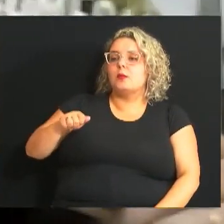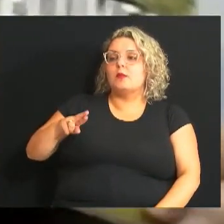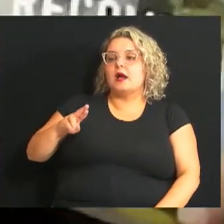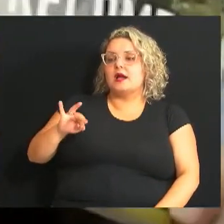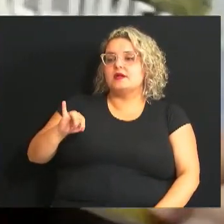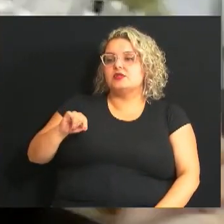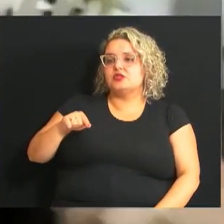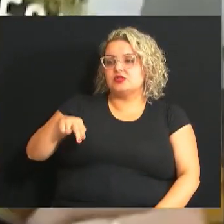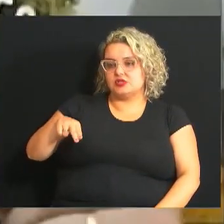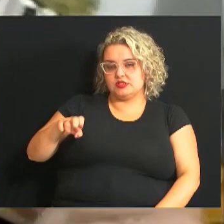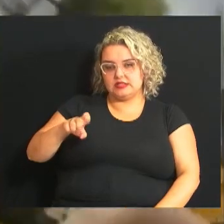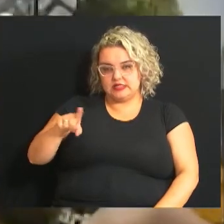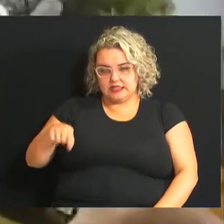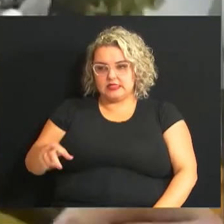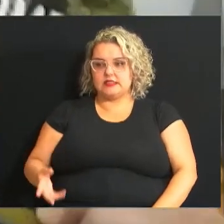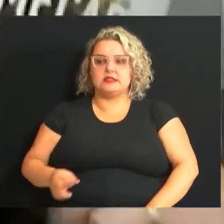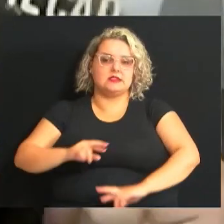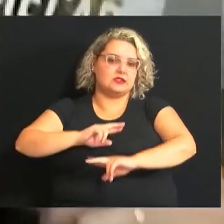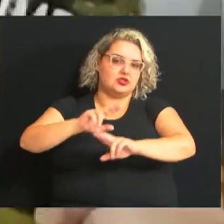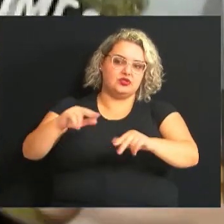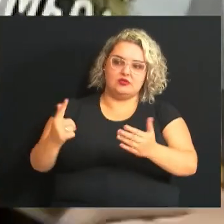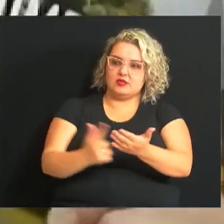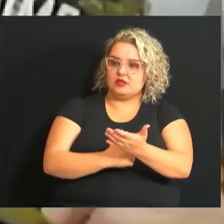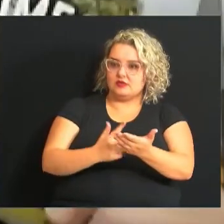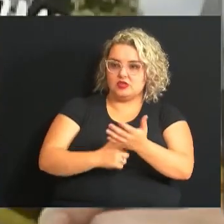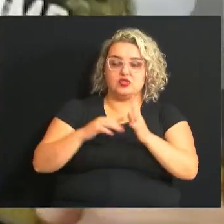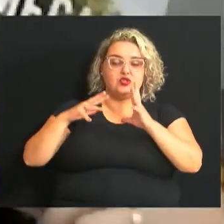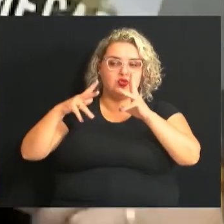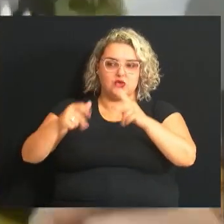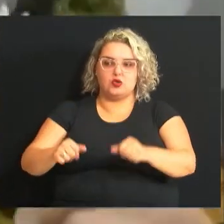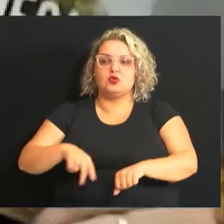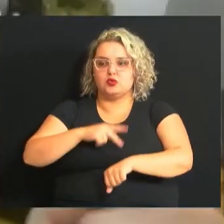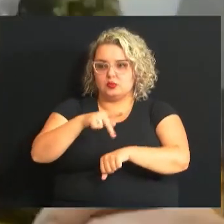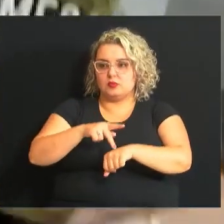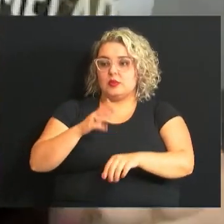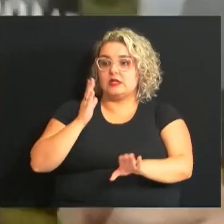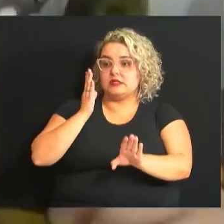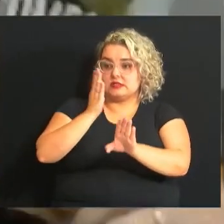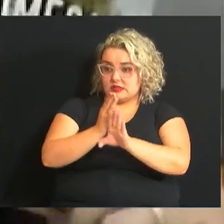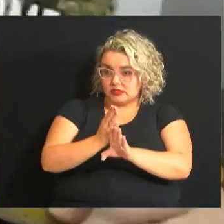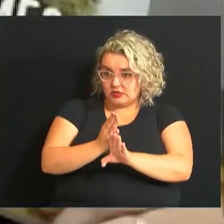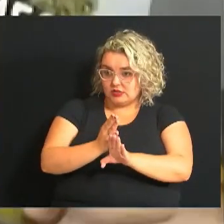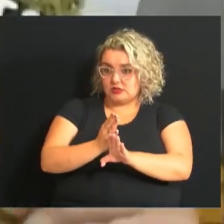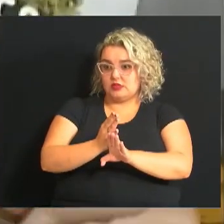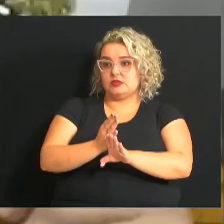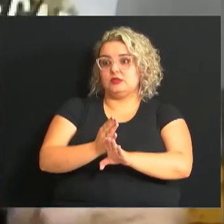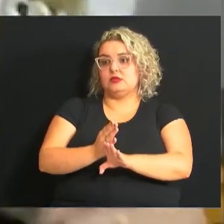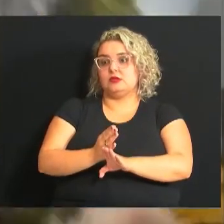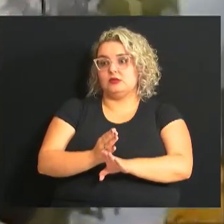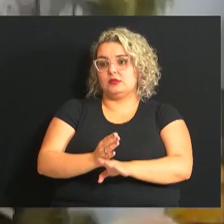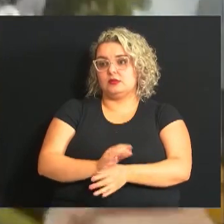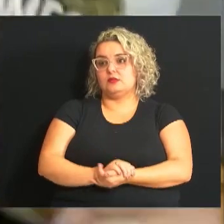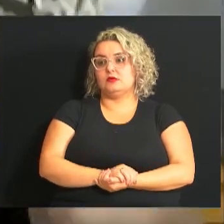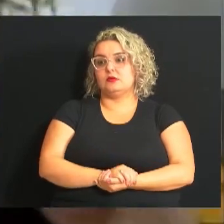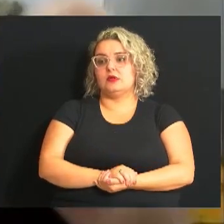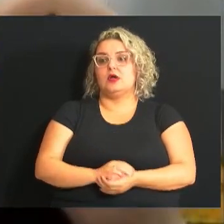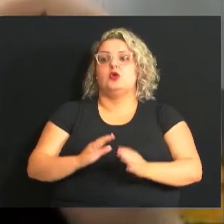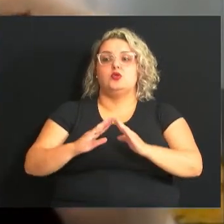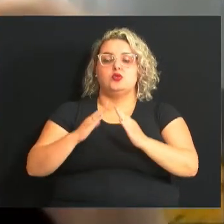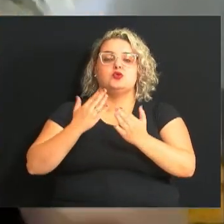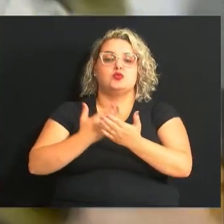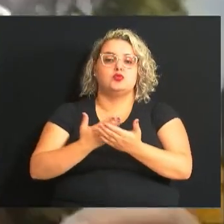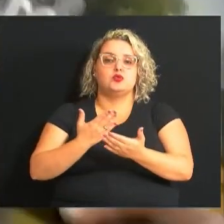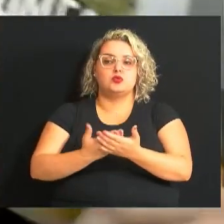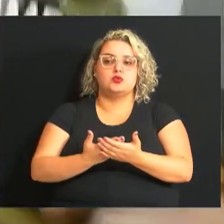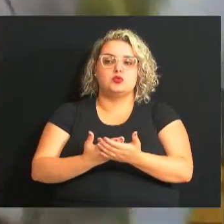sites de várias livrarias de todo o país, mas você encontra esse livro nas unidades da Newcastle Idiomas, aqui de Campinas,